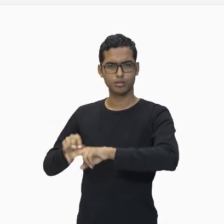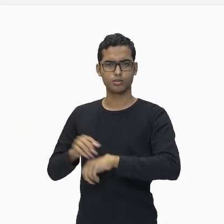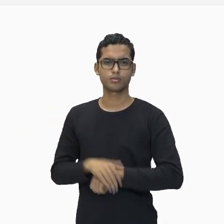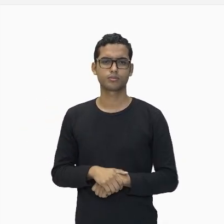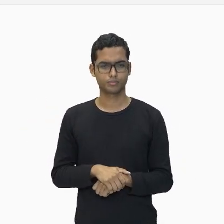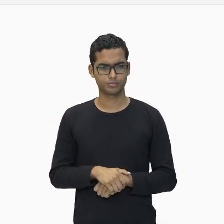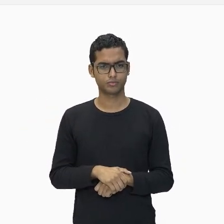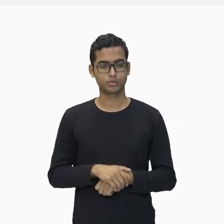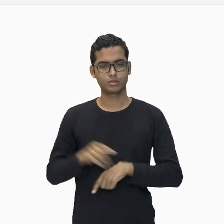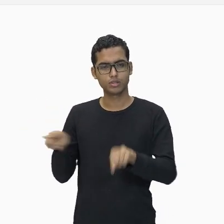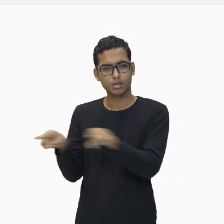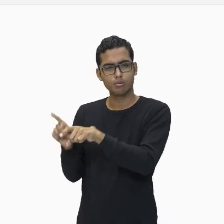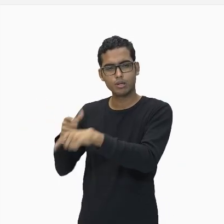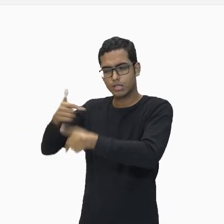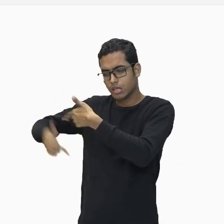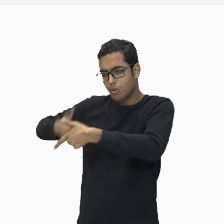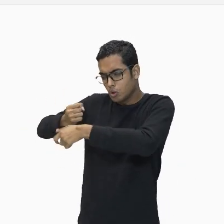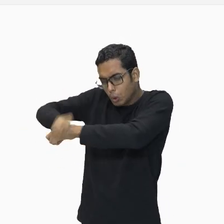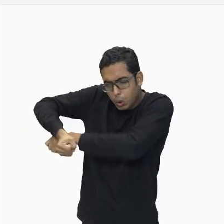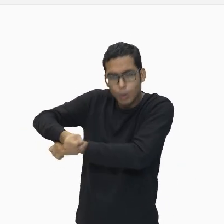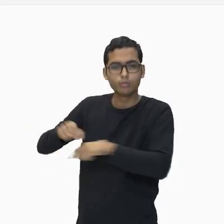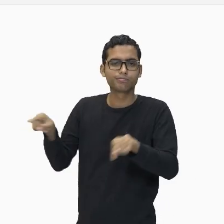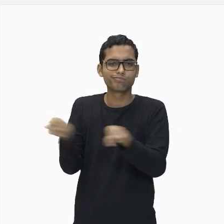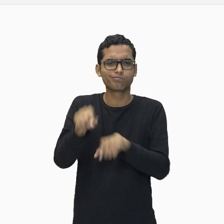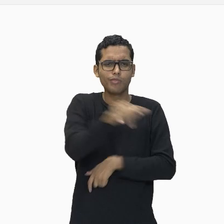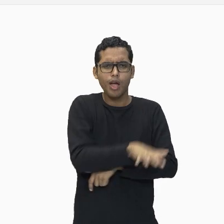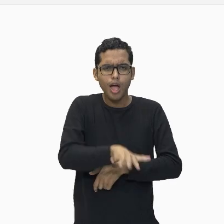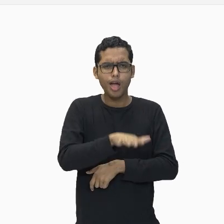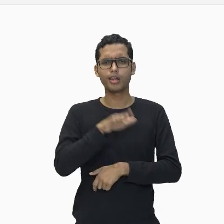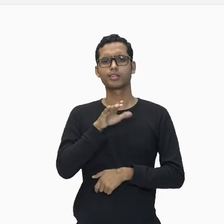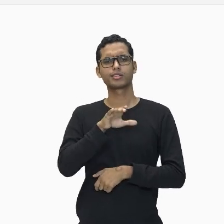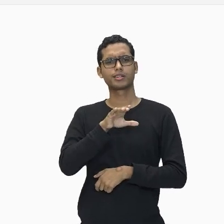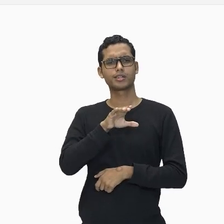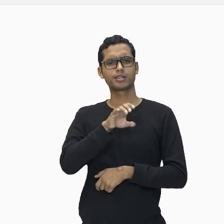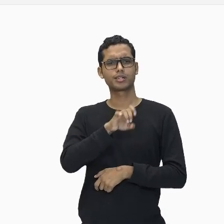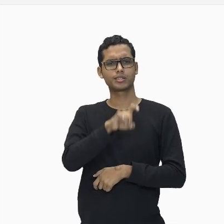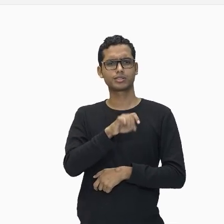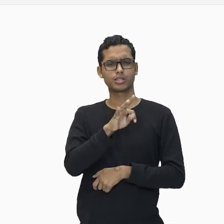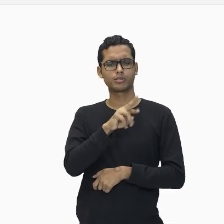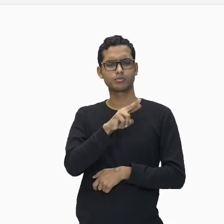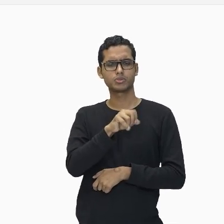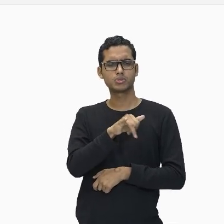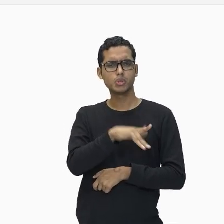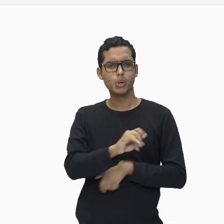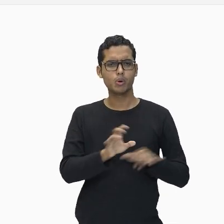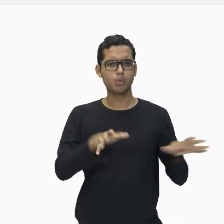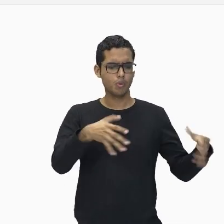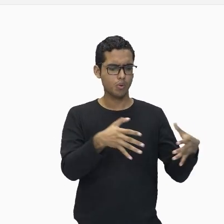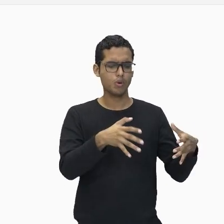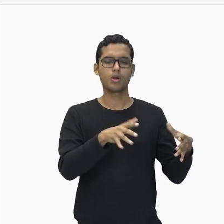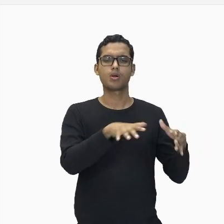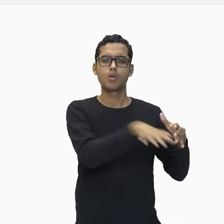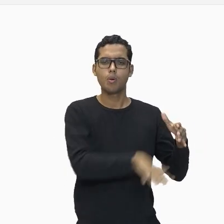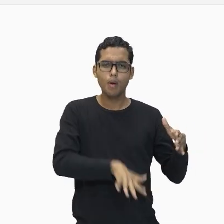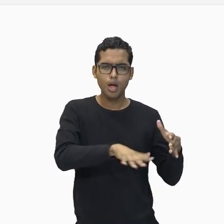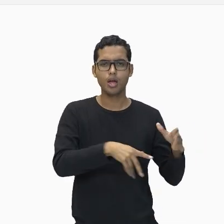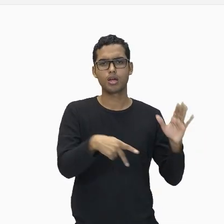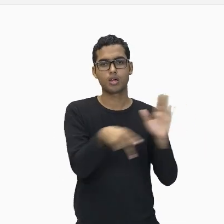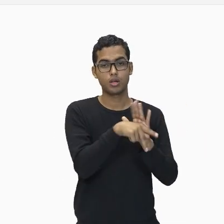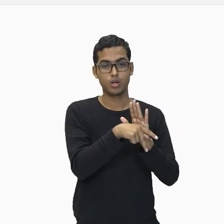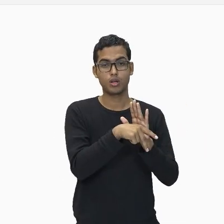e trabalhos forçados, os campos de extermínios eram quase que exclusivamente fábricas de morte. A